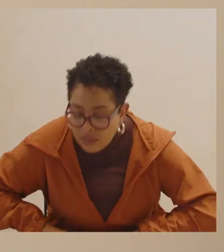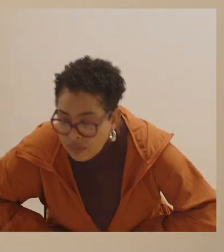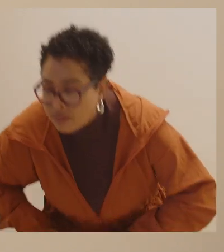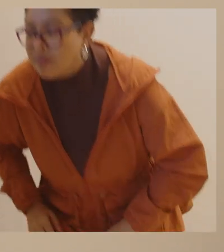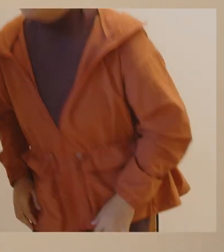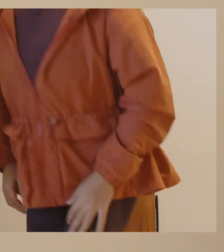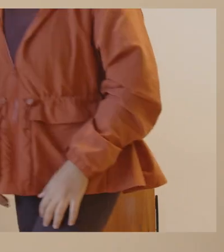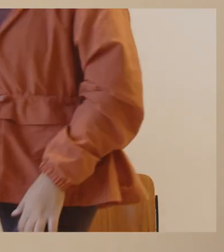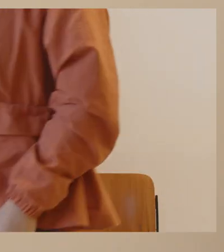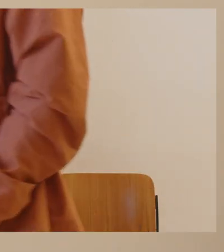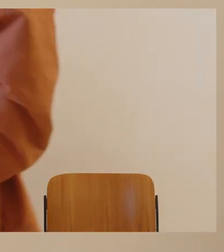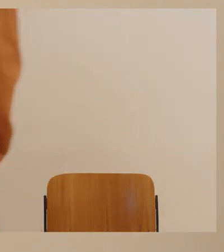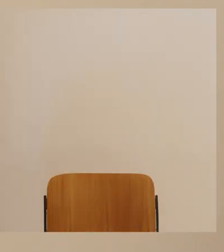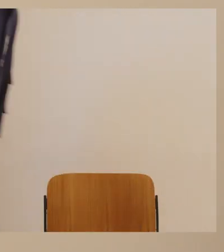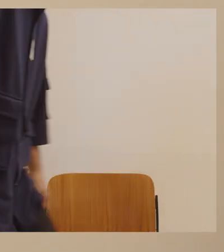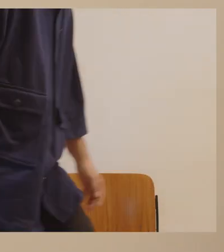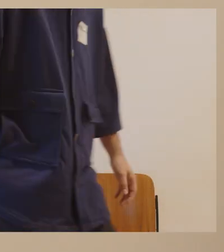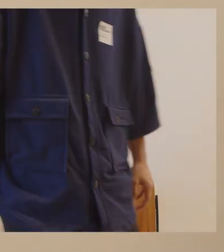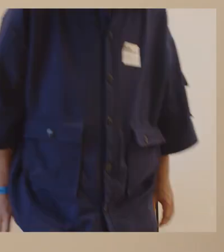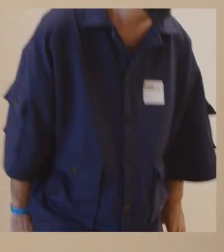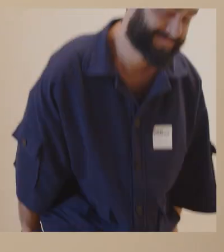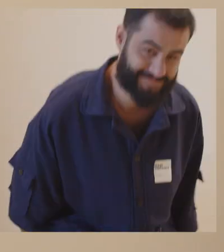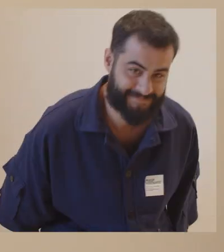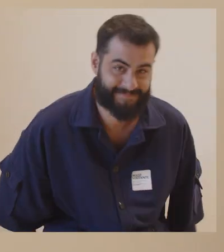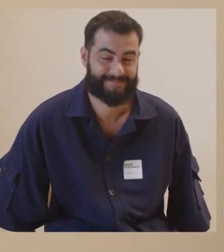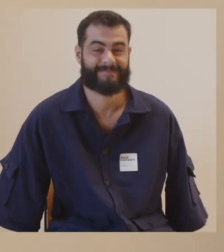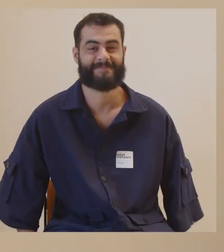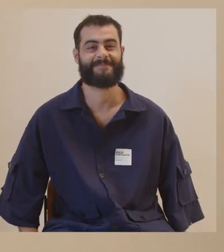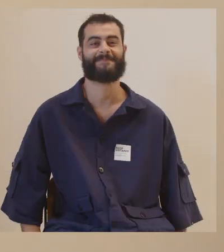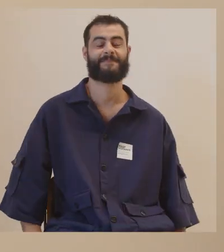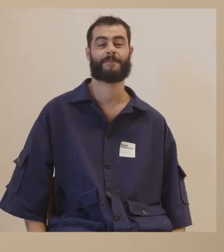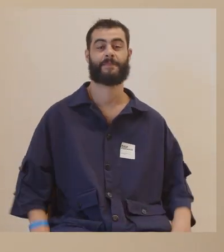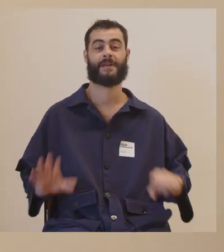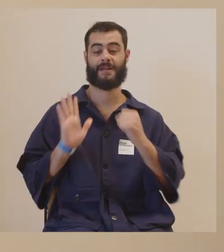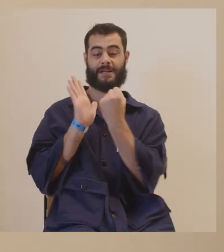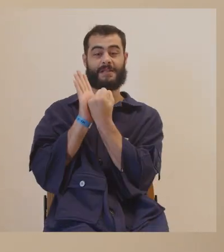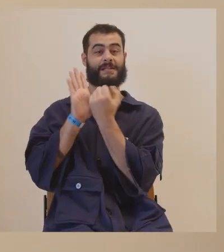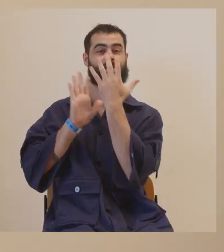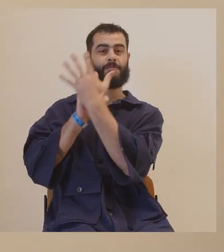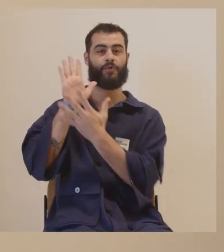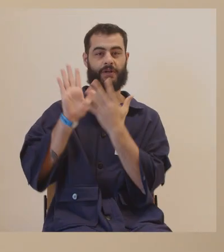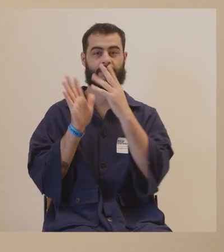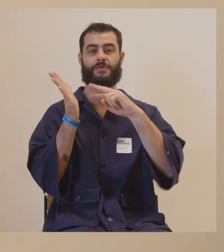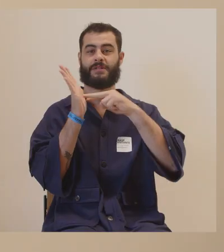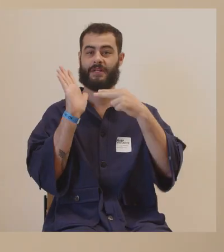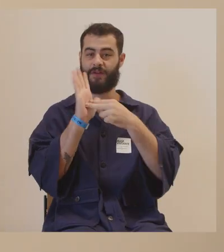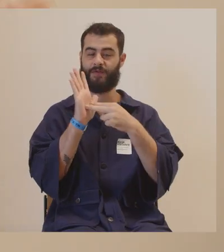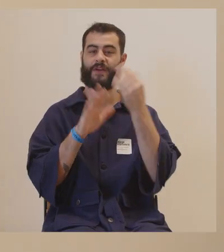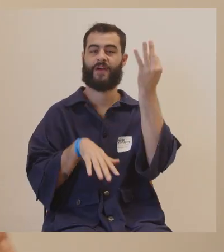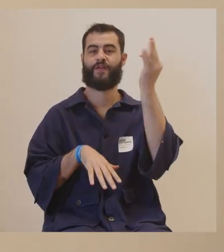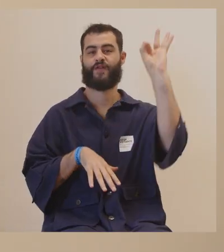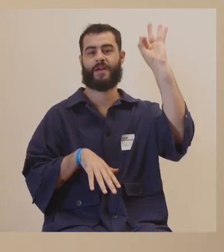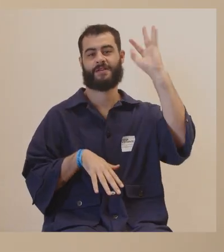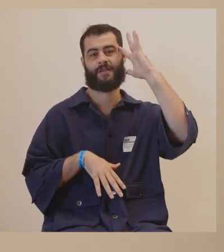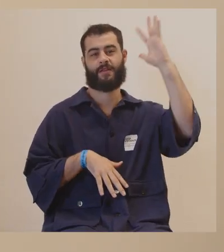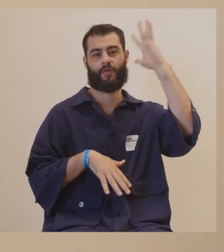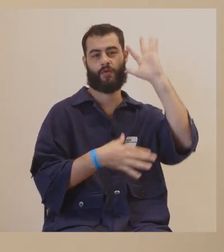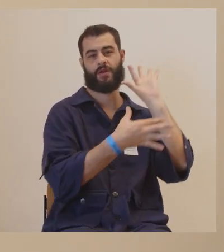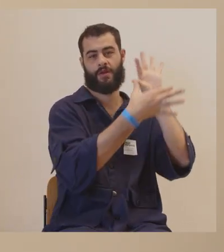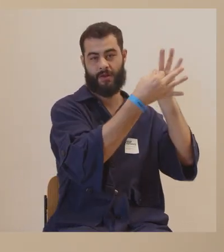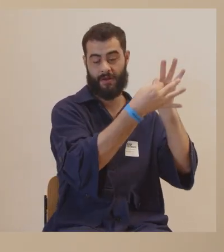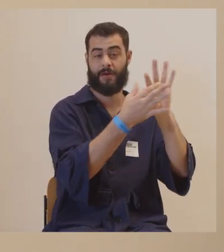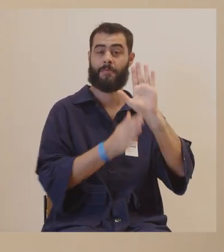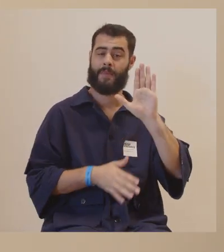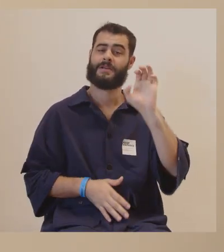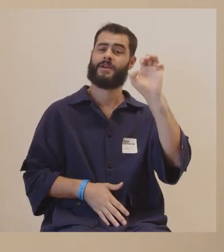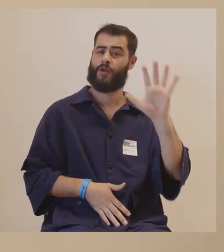estou falando de alguma coisa, de uma corrente literária, na verdade francesa, mas que também tem inflexões em outros países da Europa,